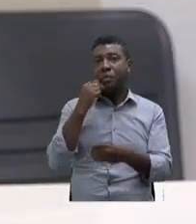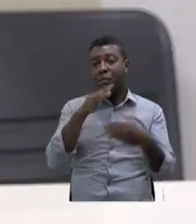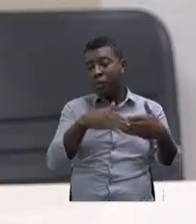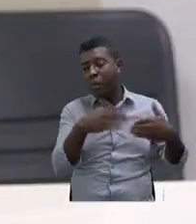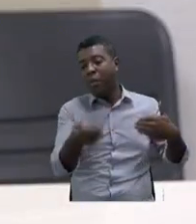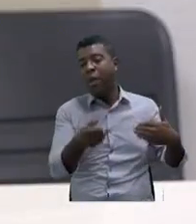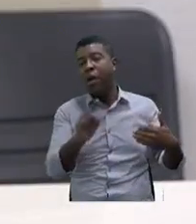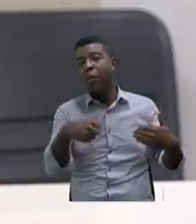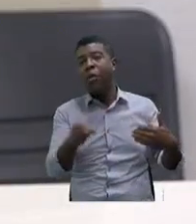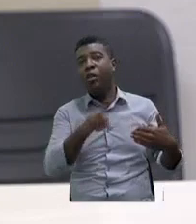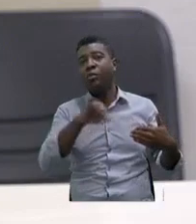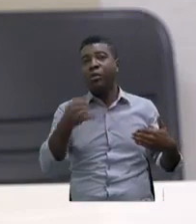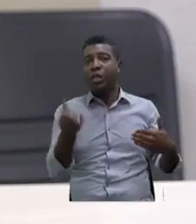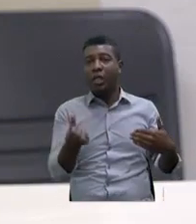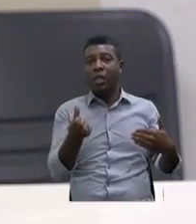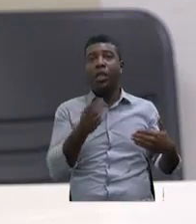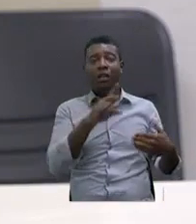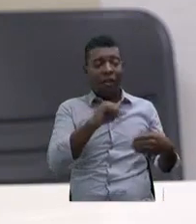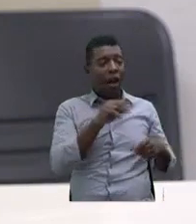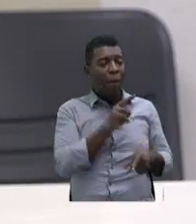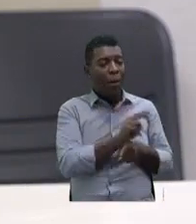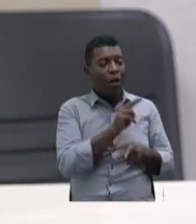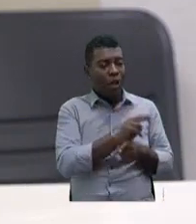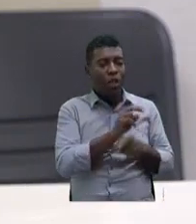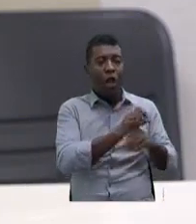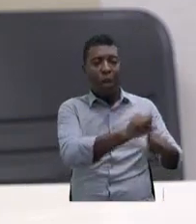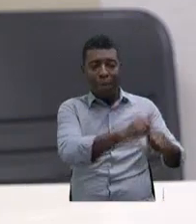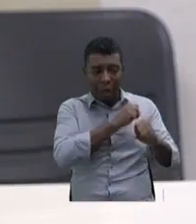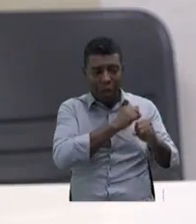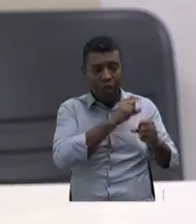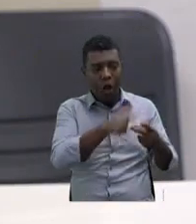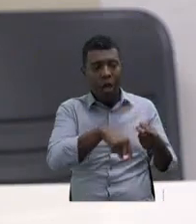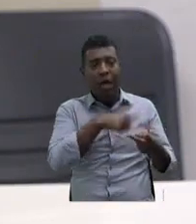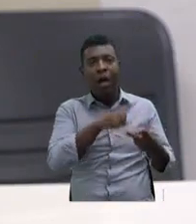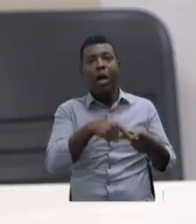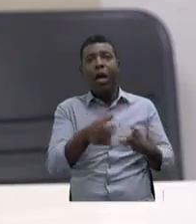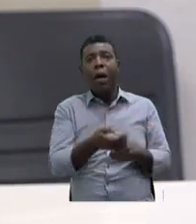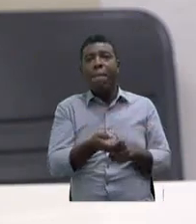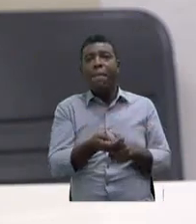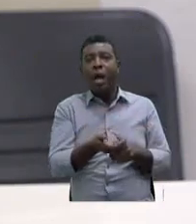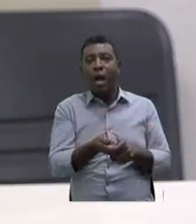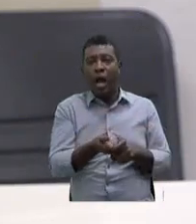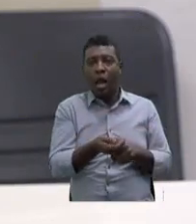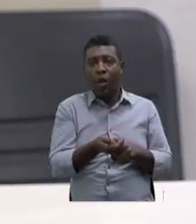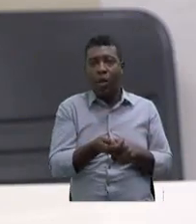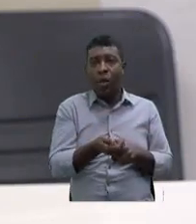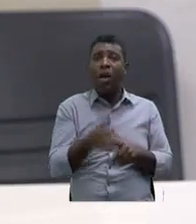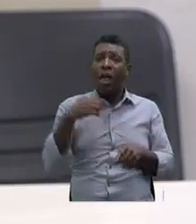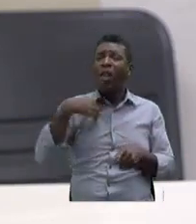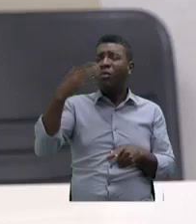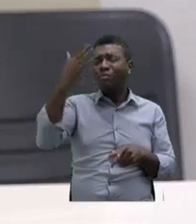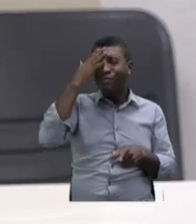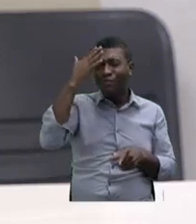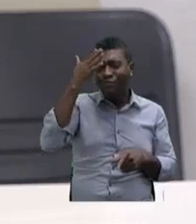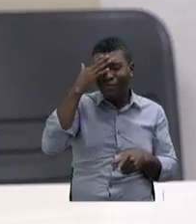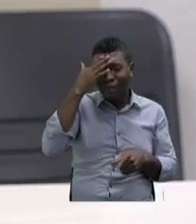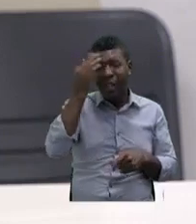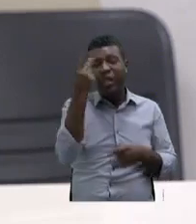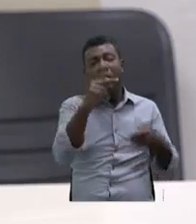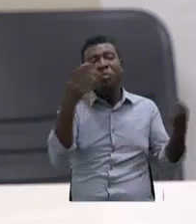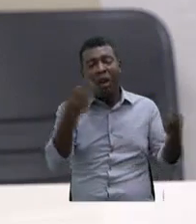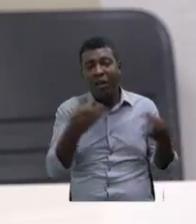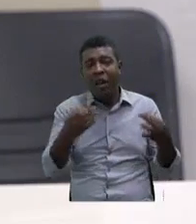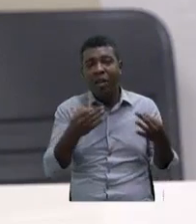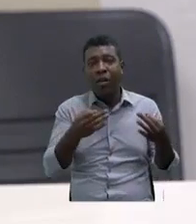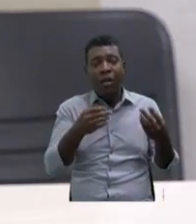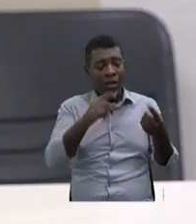dia 6, a mandioca e o milho. Entendo, compreendo perfeitamente o que o senhor diz. A mandioca e o milho serão os